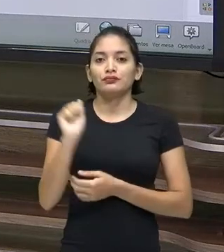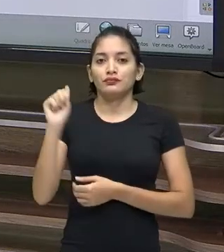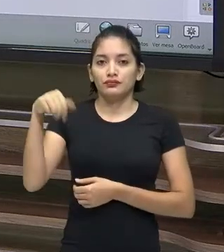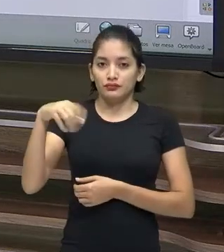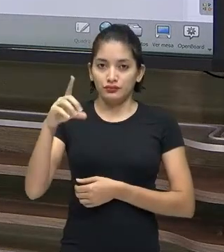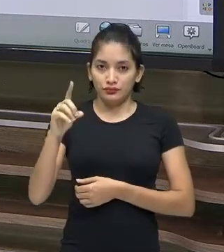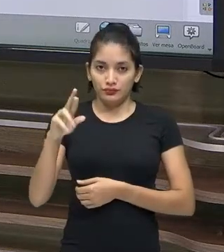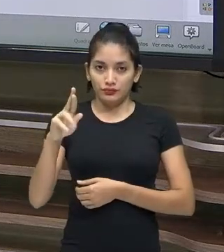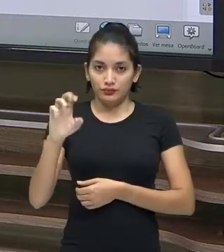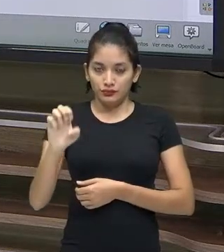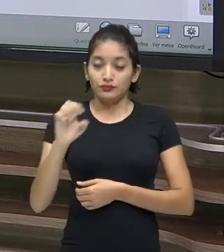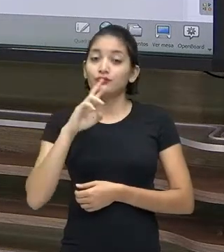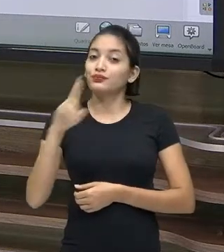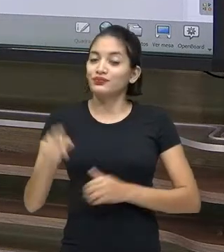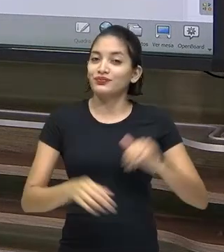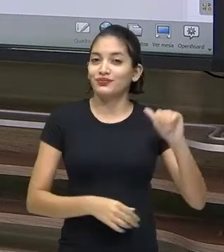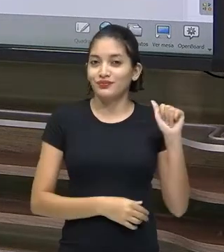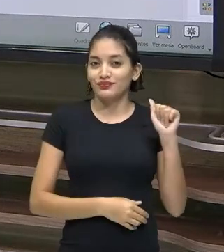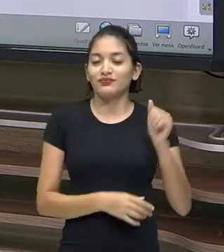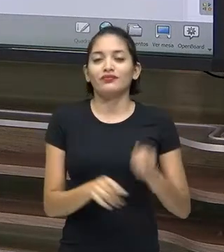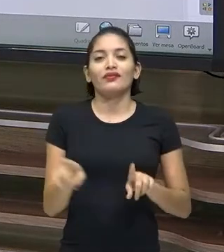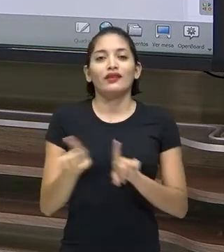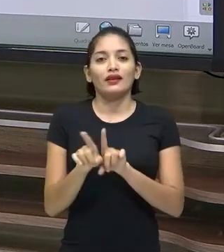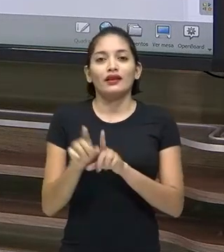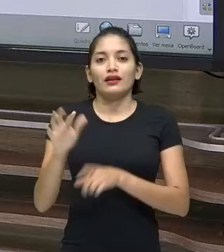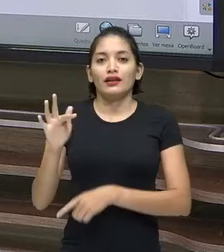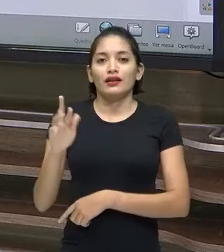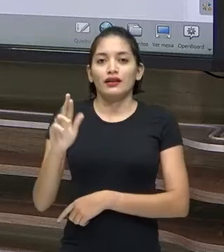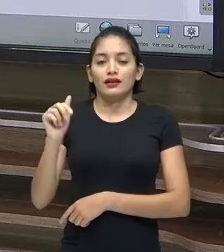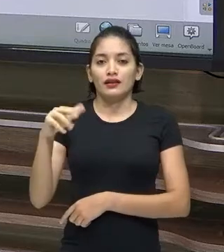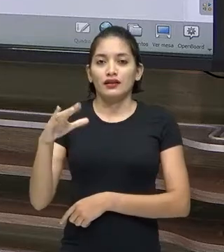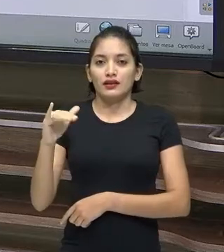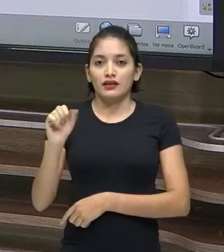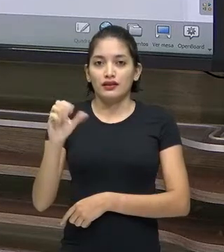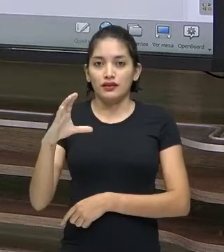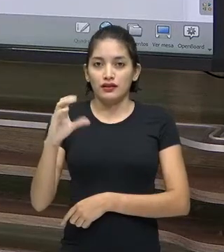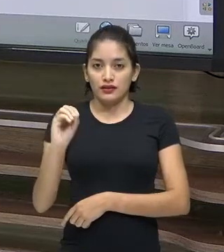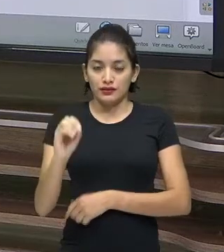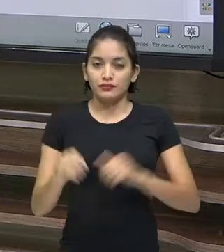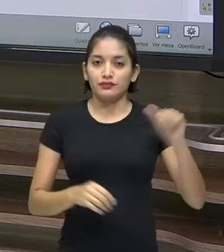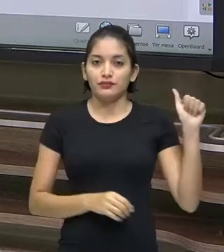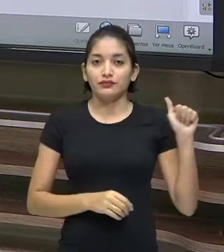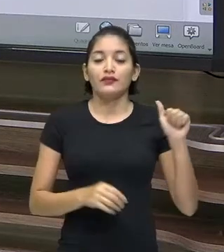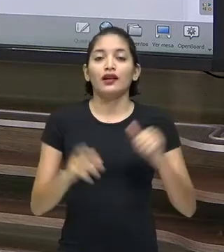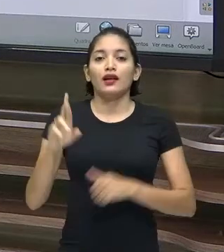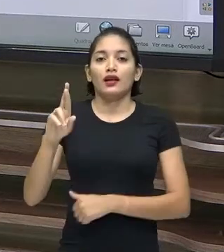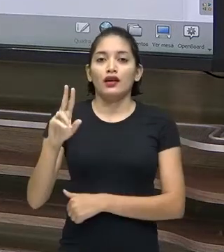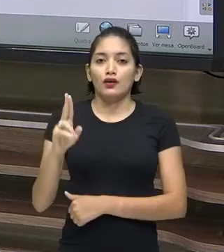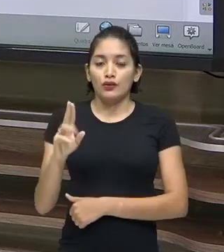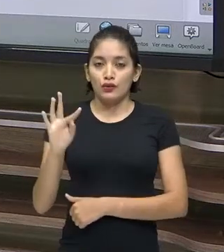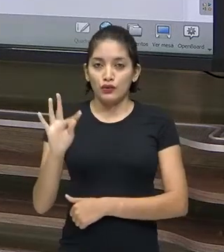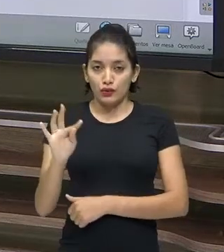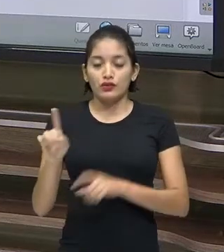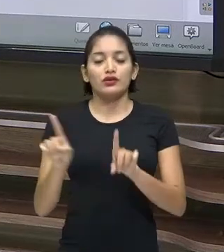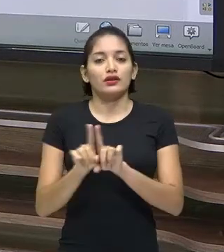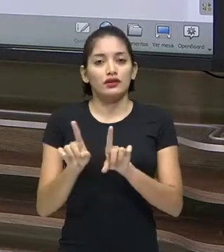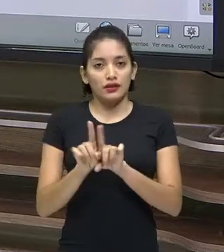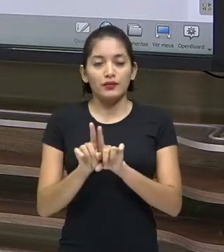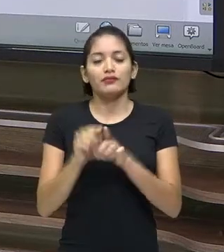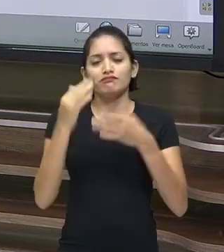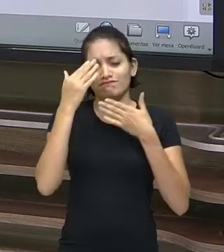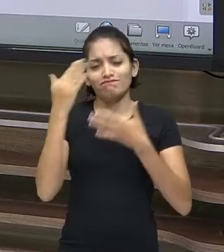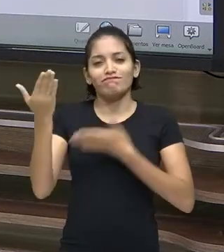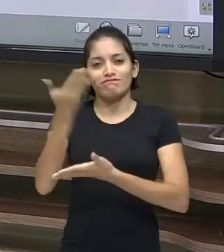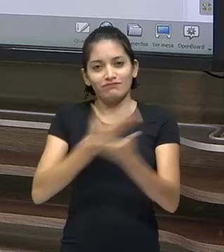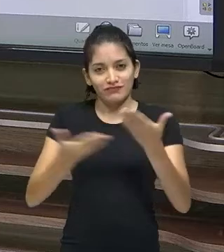a letra A na primeira questão, Francisco, letra A, Ruth, né? Bom dia aí, Ruth. Né? Então, a gente agradece a